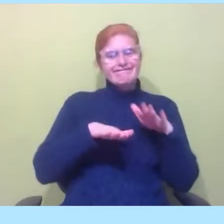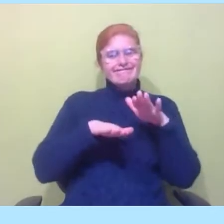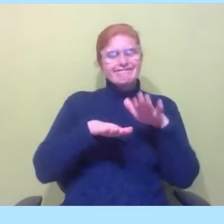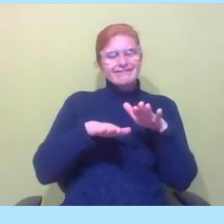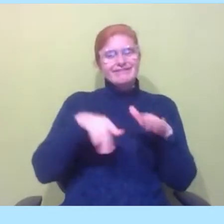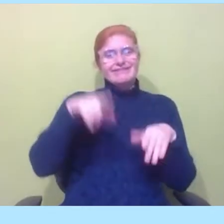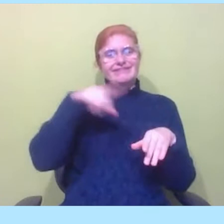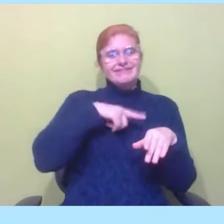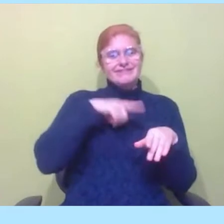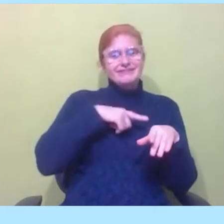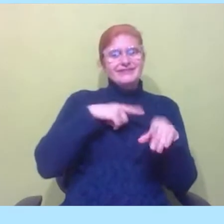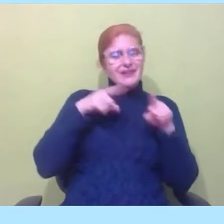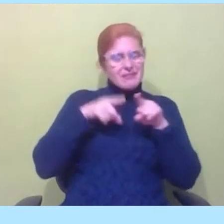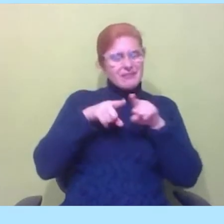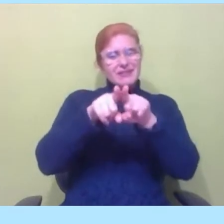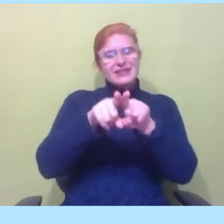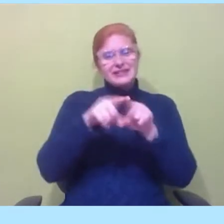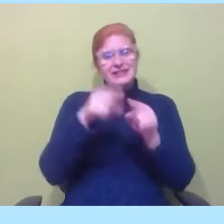a sua, meu amor.